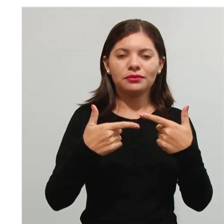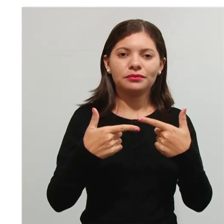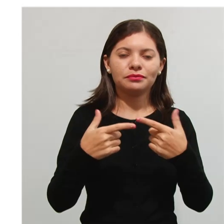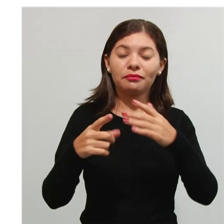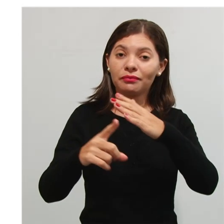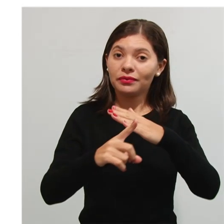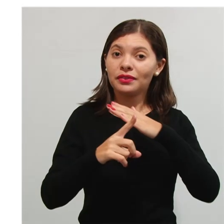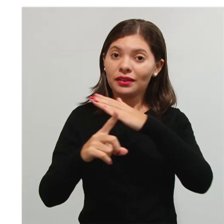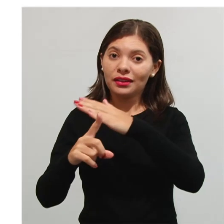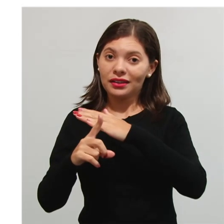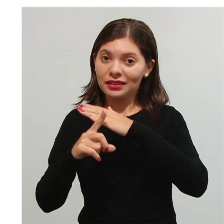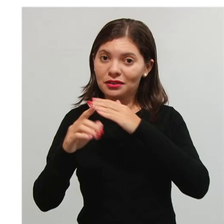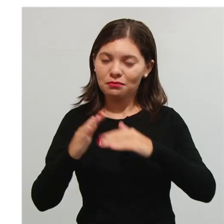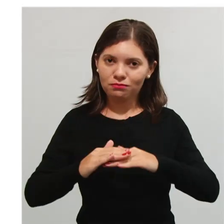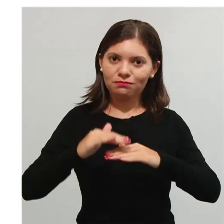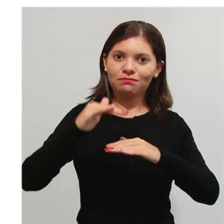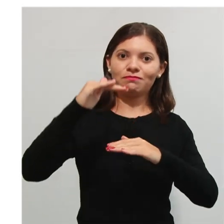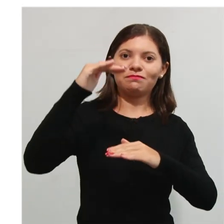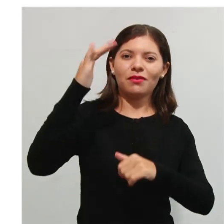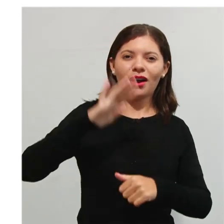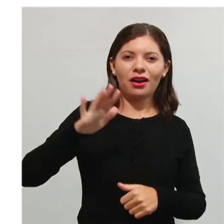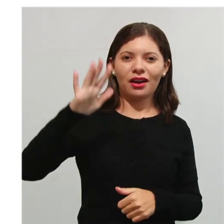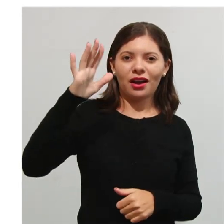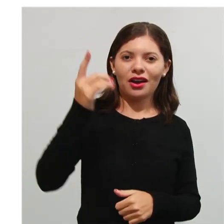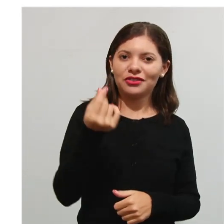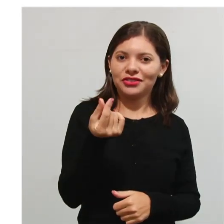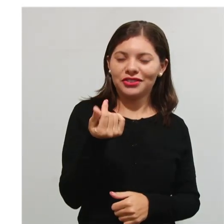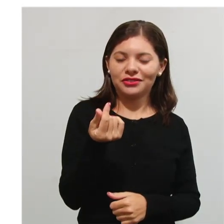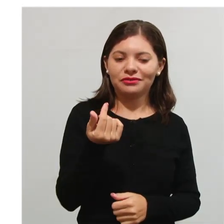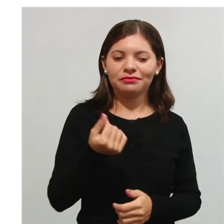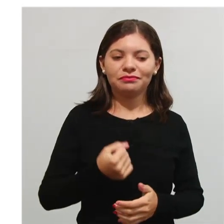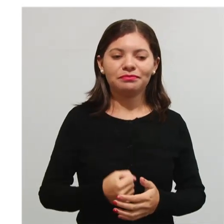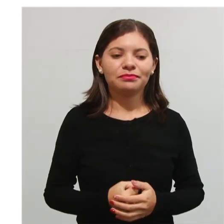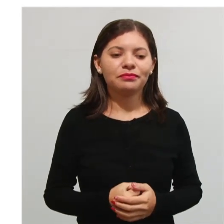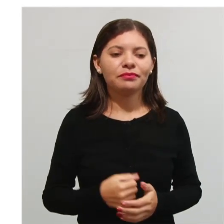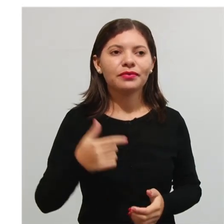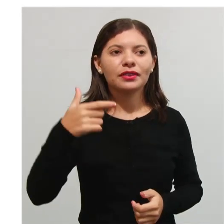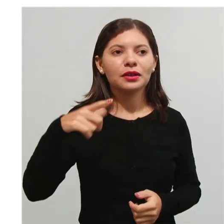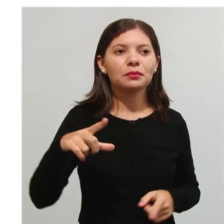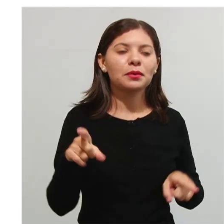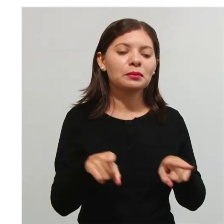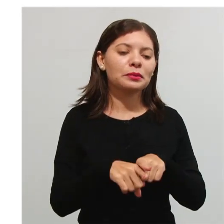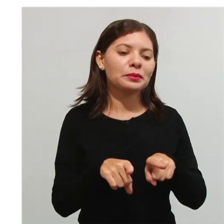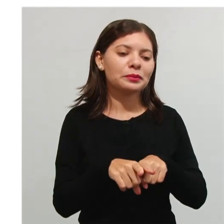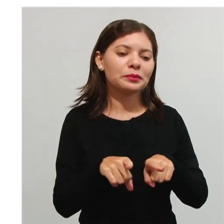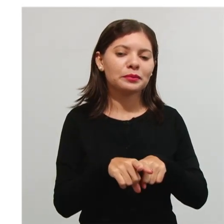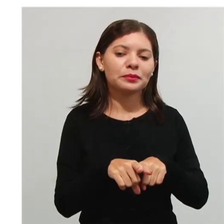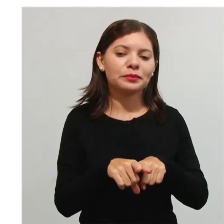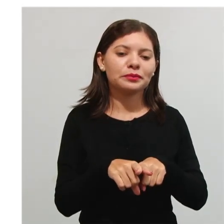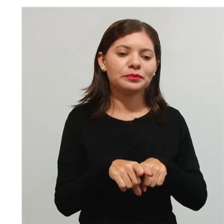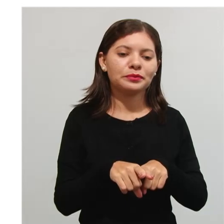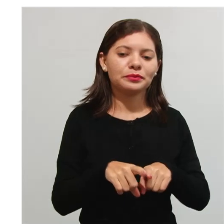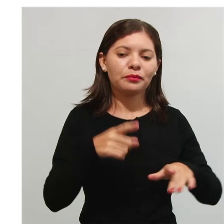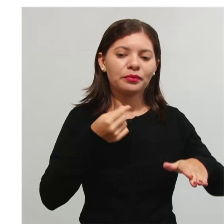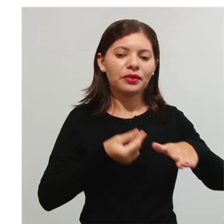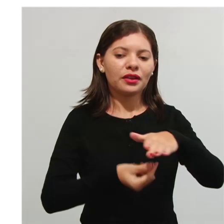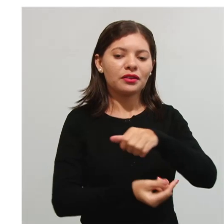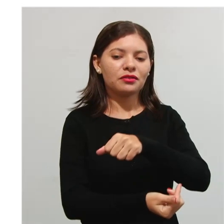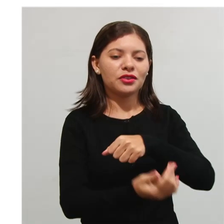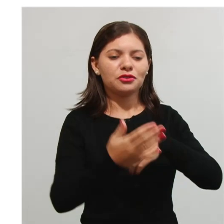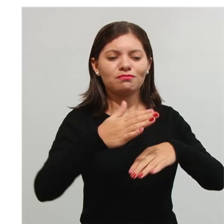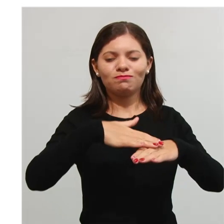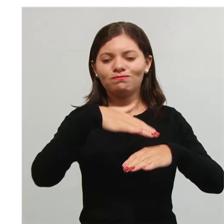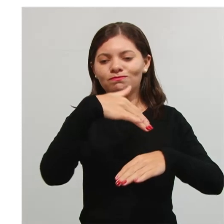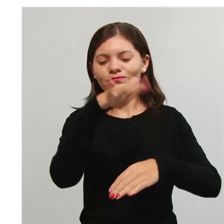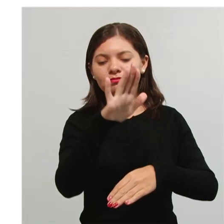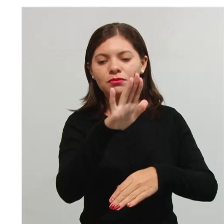clientes, maior vai ser o seu lucro. Então não adianta focar só no lucro. Outro ponto importante é gastar ou investir além